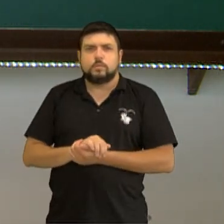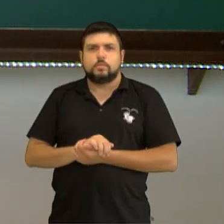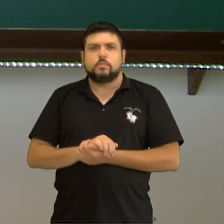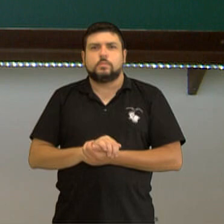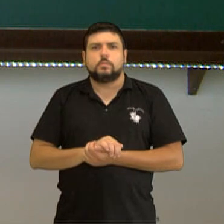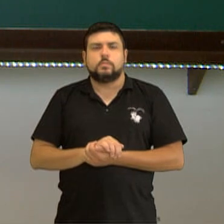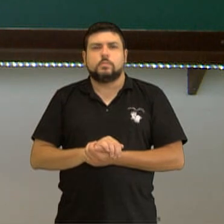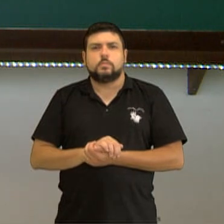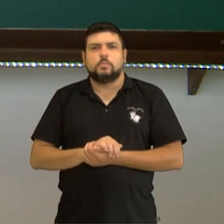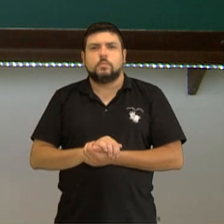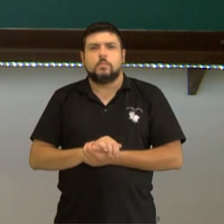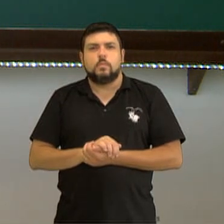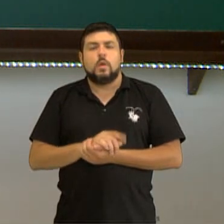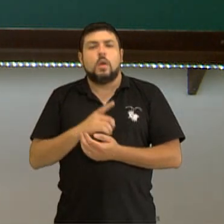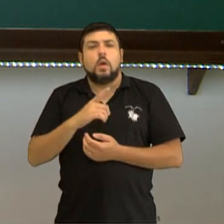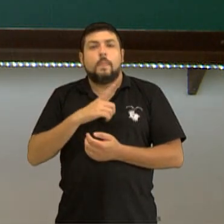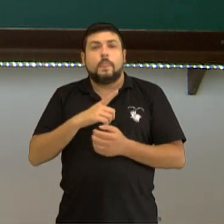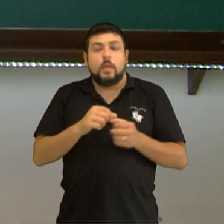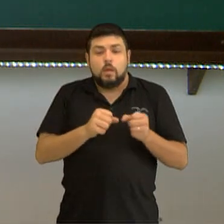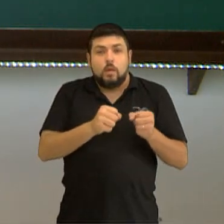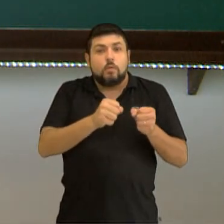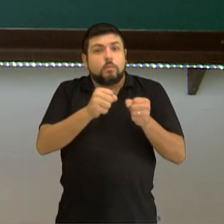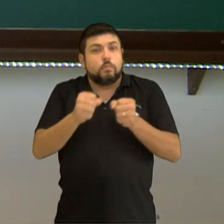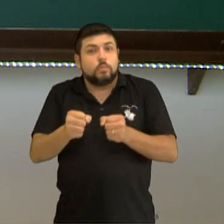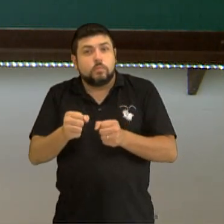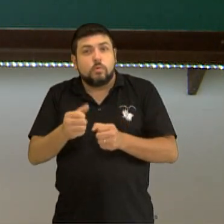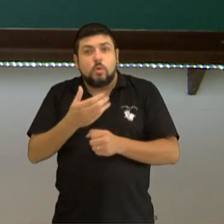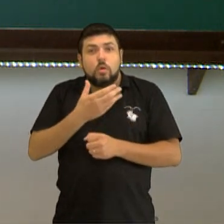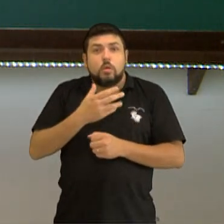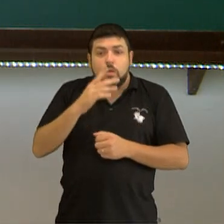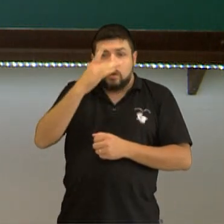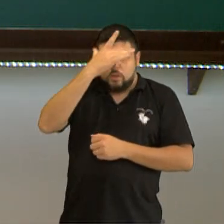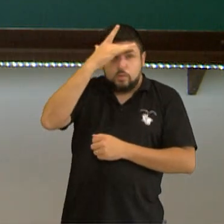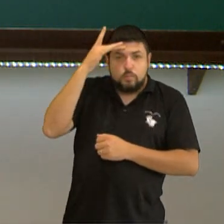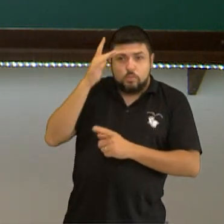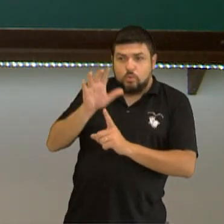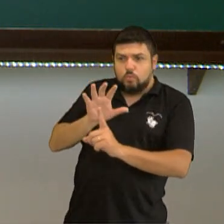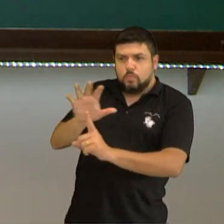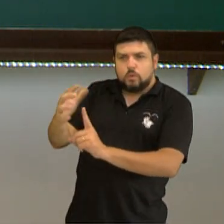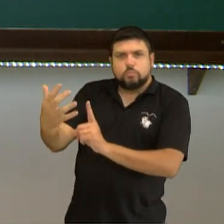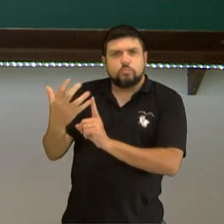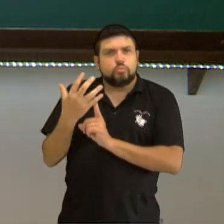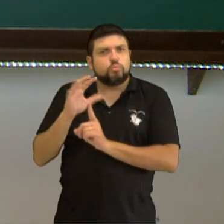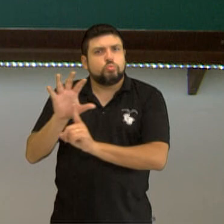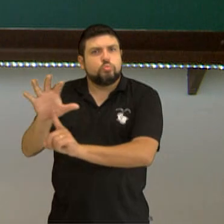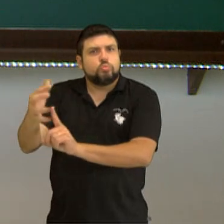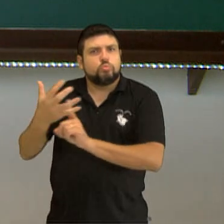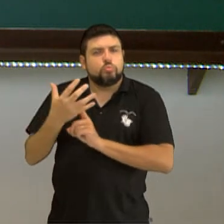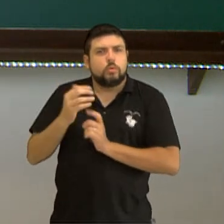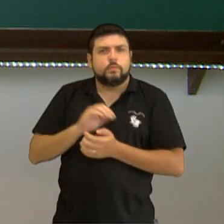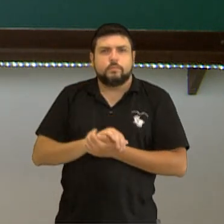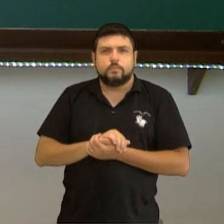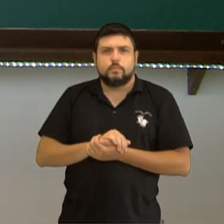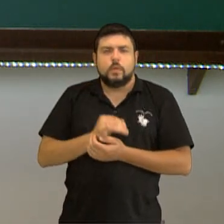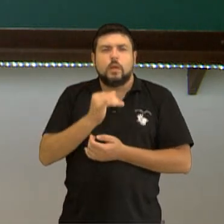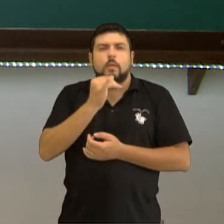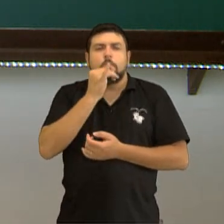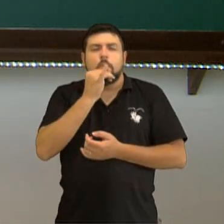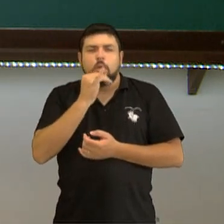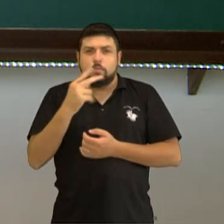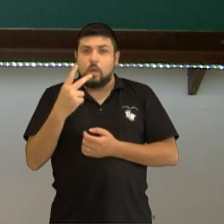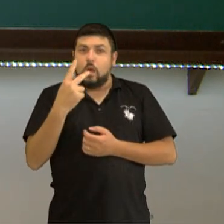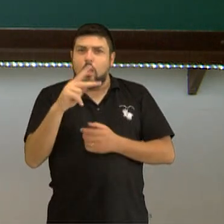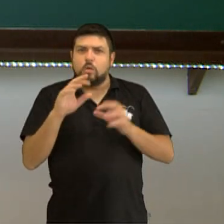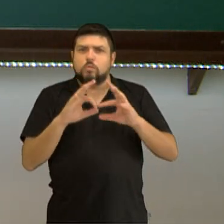e temos o poder de um homem para com o outro. Pegue a sua família, pessoal. Qual que é a hierarquia deles? Quem